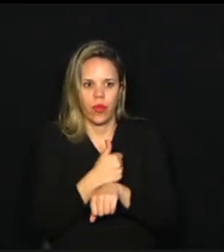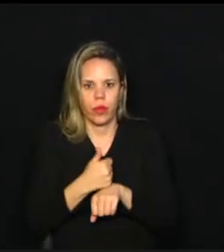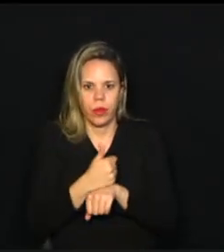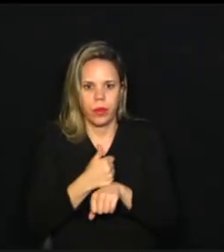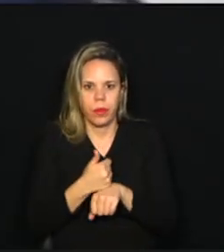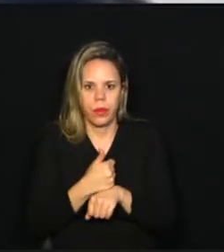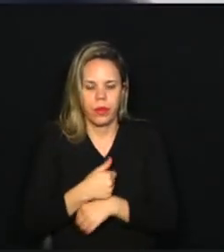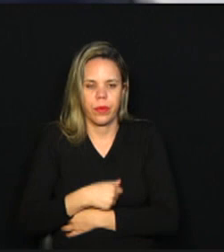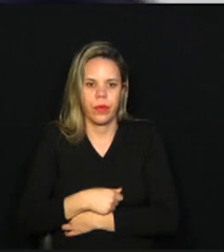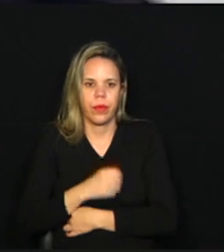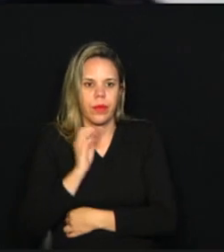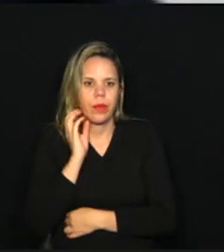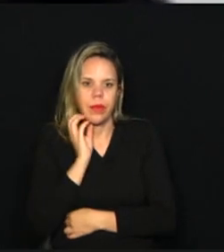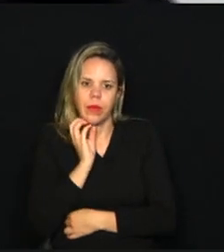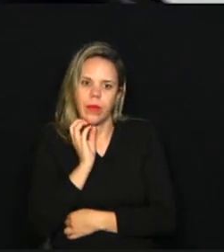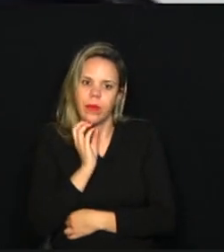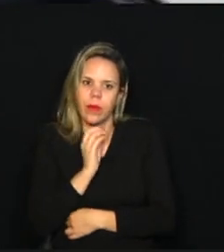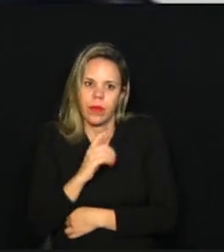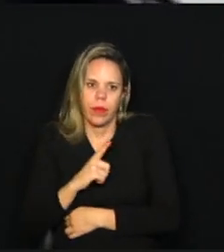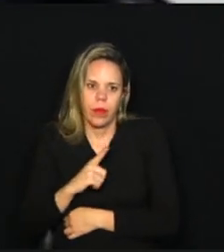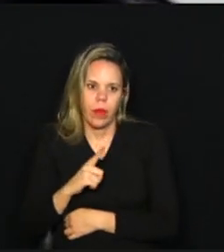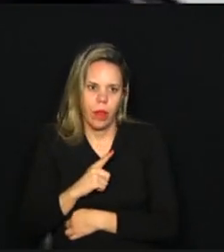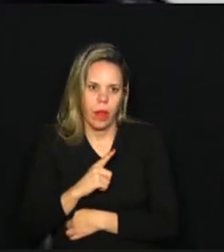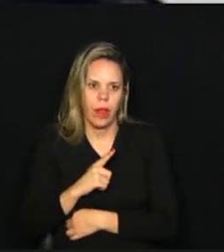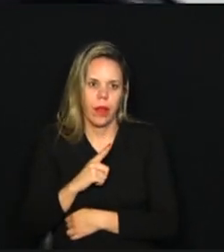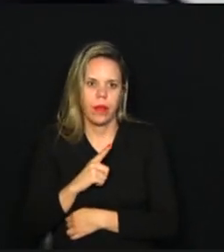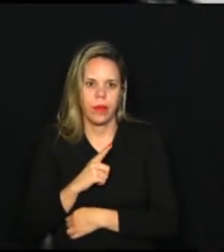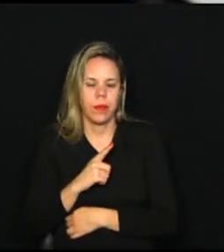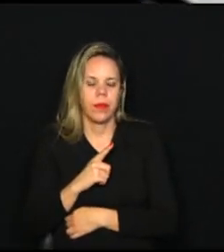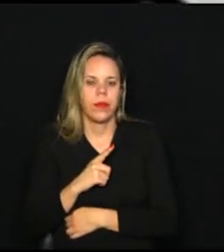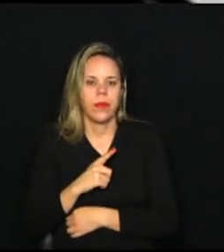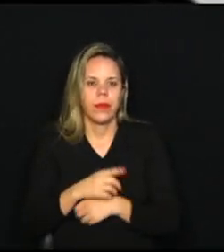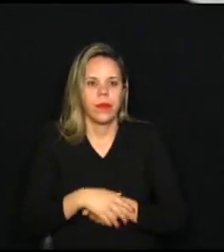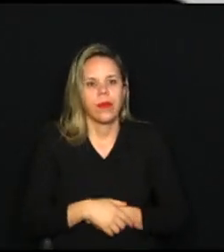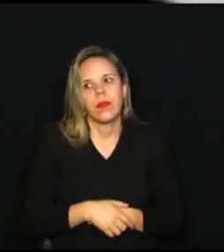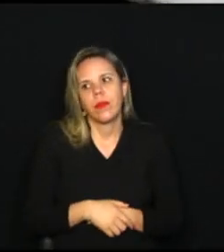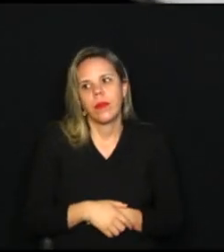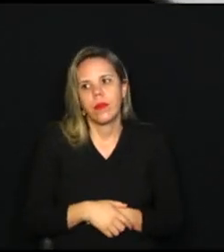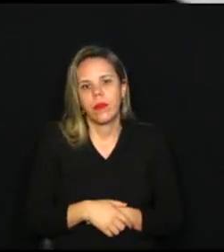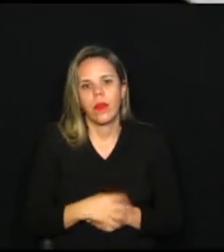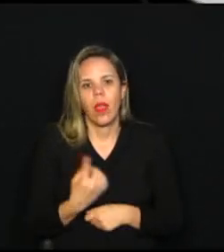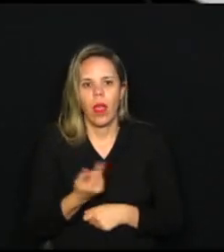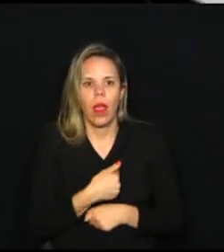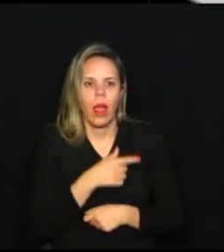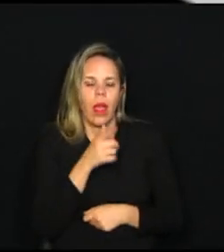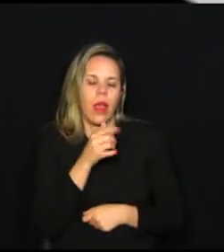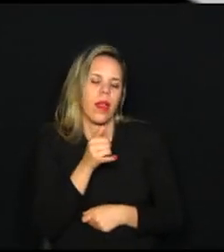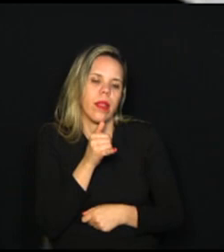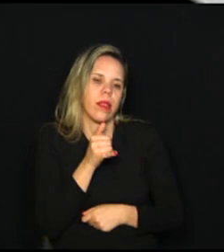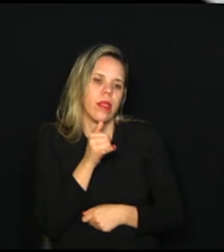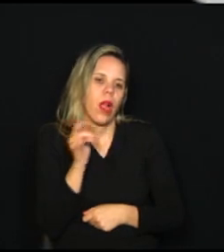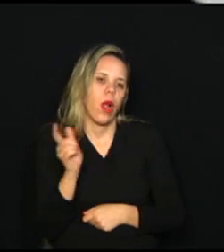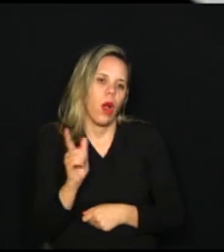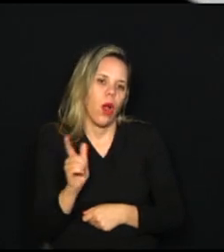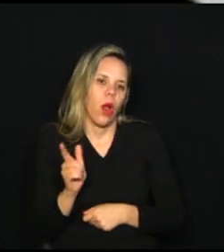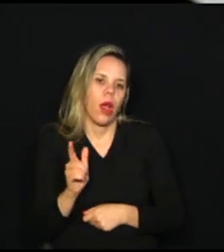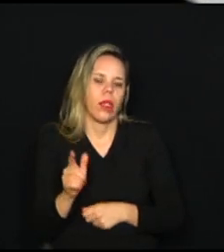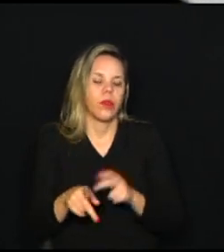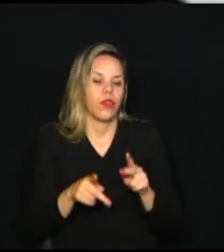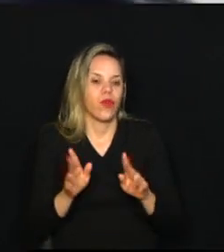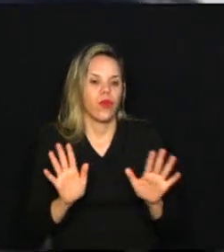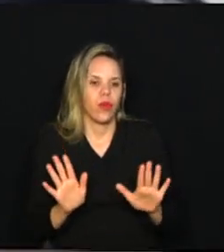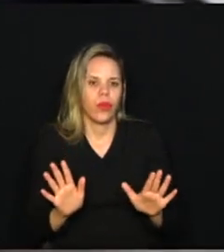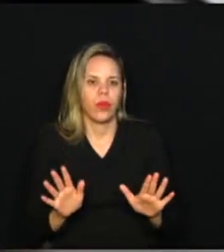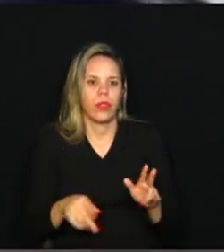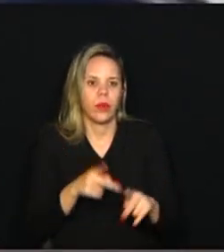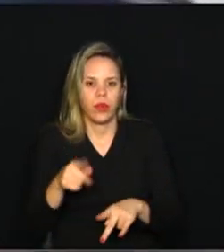vezes existe para a gente é muito óbvio, mas a população fica às vezes até resistente